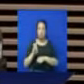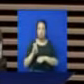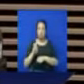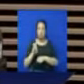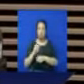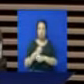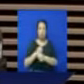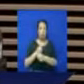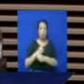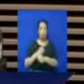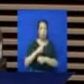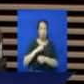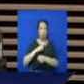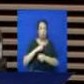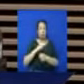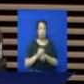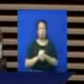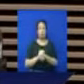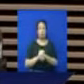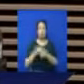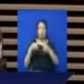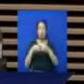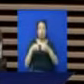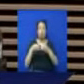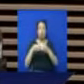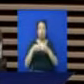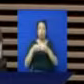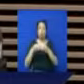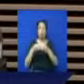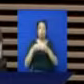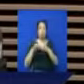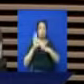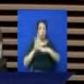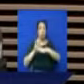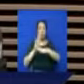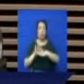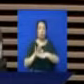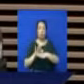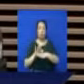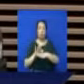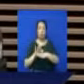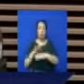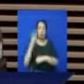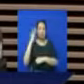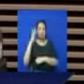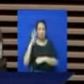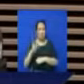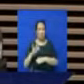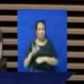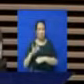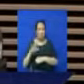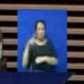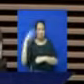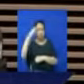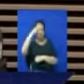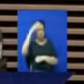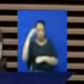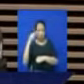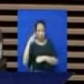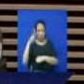terapêutica, recuperação de dependência. A primeira comunidade evangélica de Rio Grande, não sei se o vereador Júlio César lembra disso, ele foi a pessoa